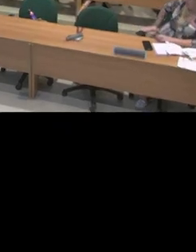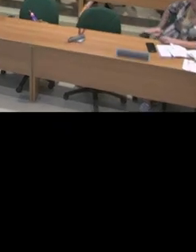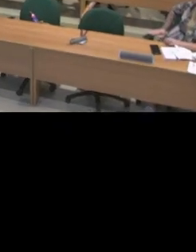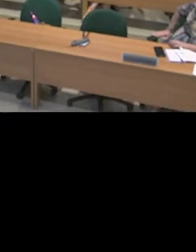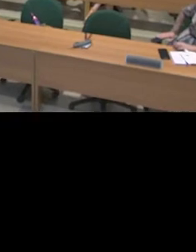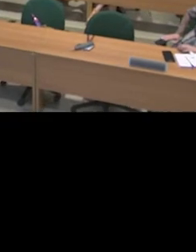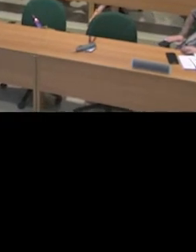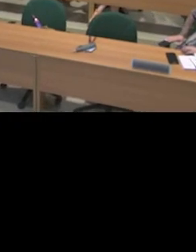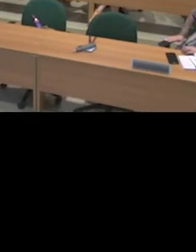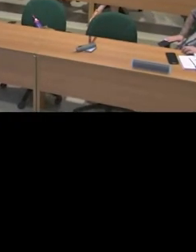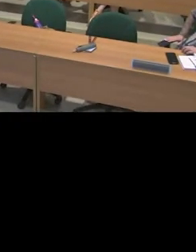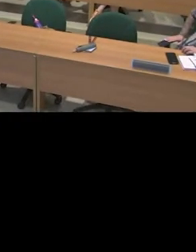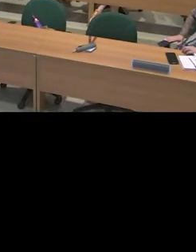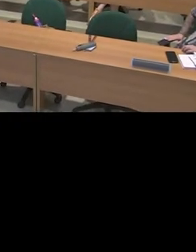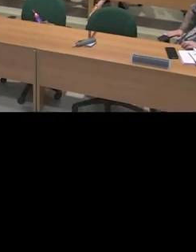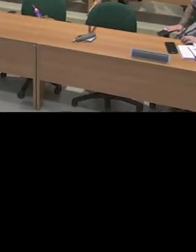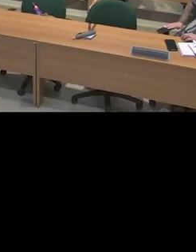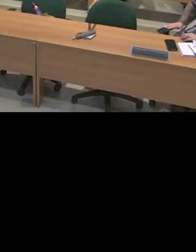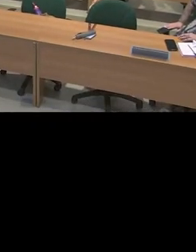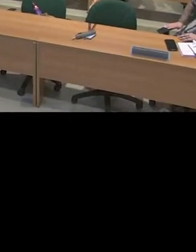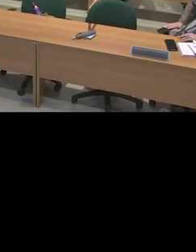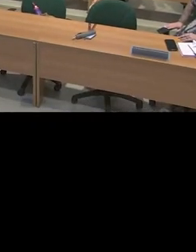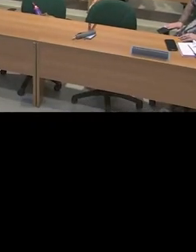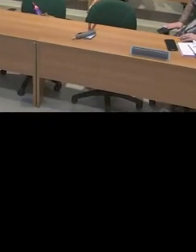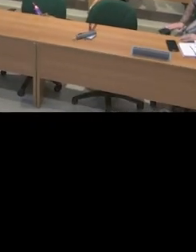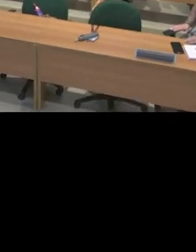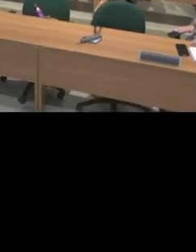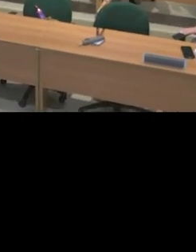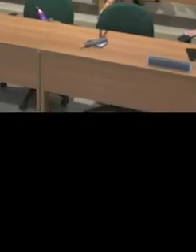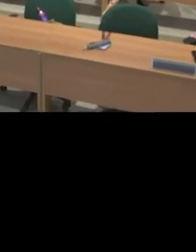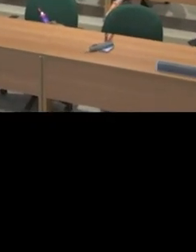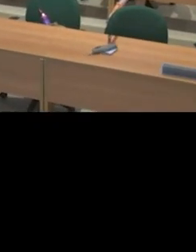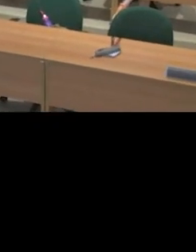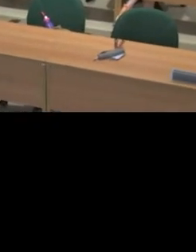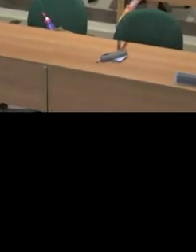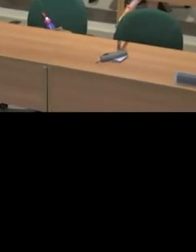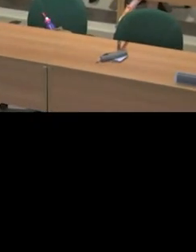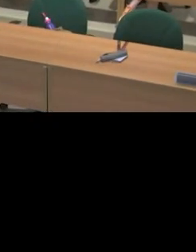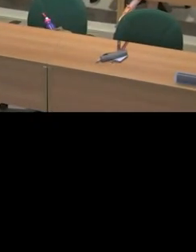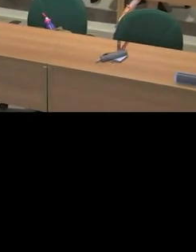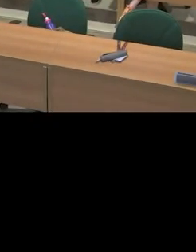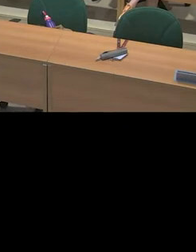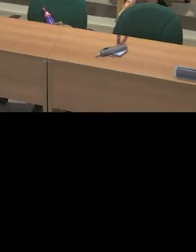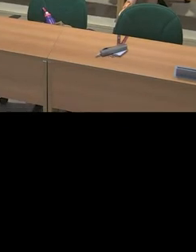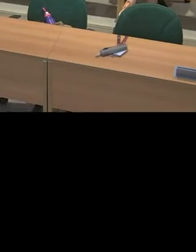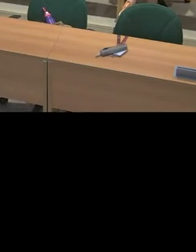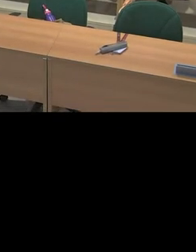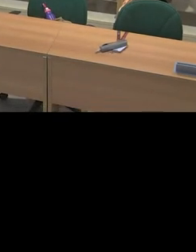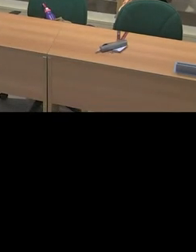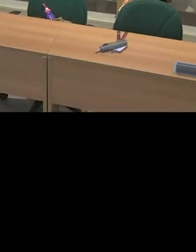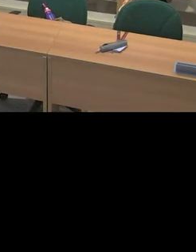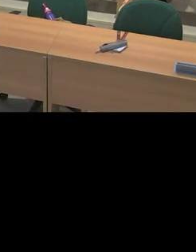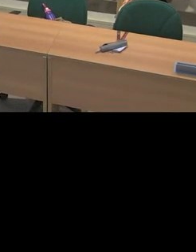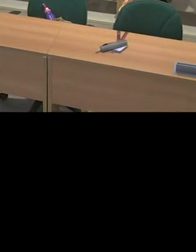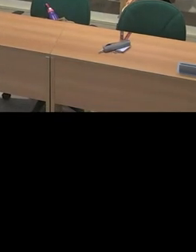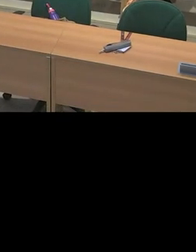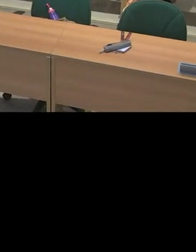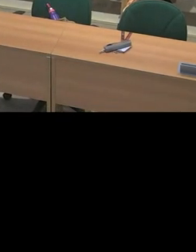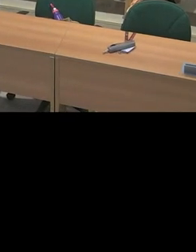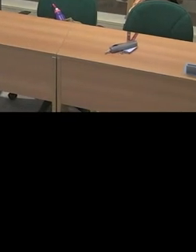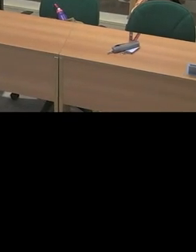falas de todos vocês. É, vou falar rapidamente, porque eu sei que a hora já está avançada, e também para dar espaço para as pessoas